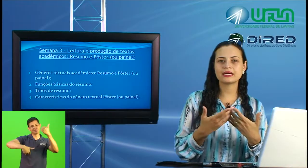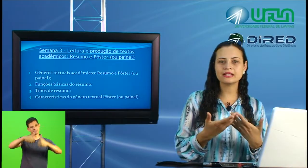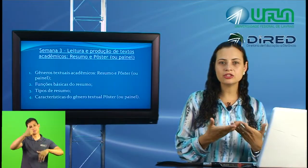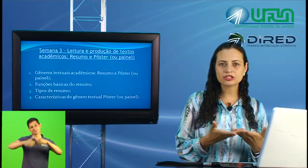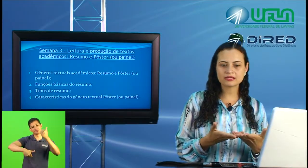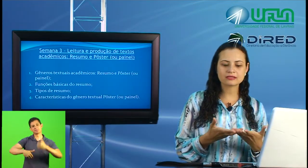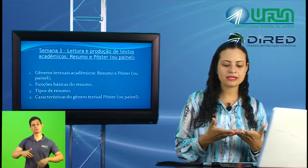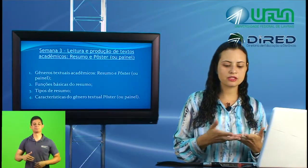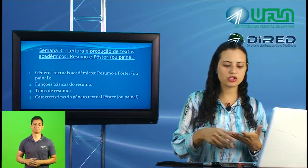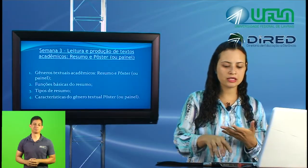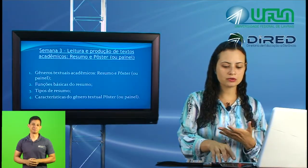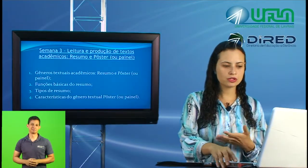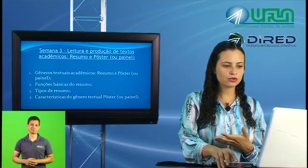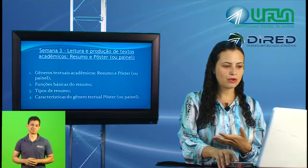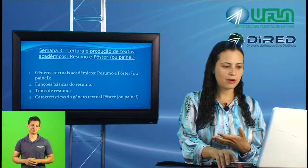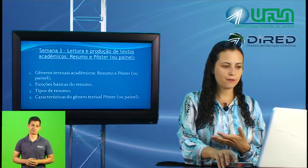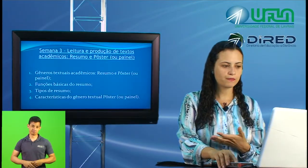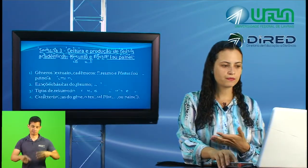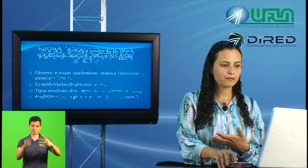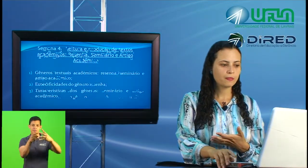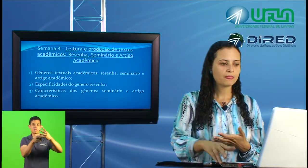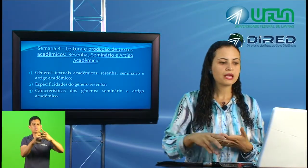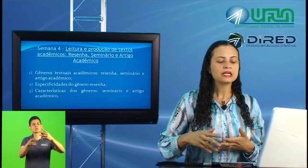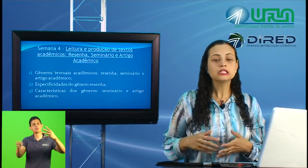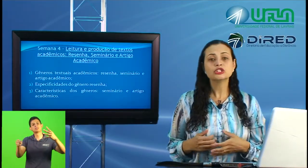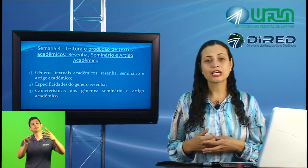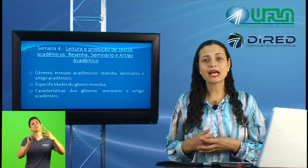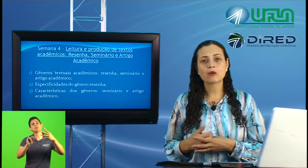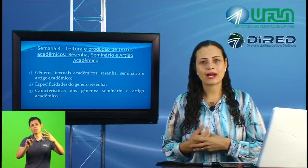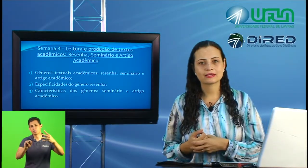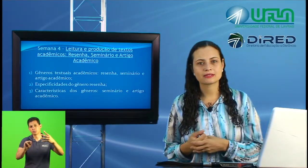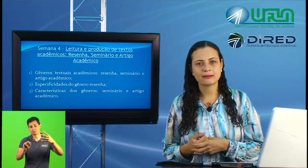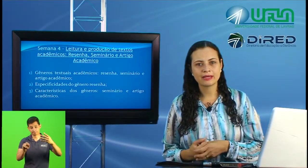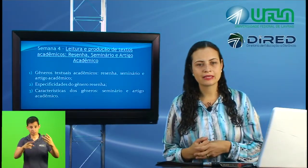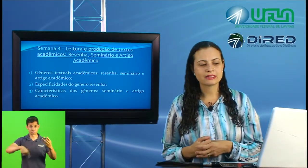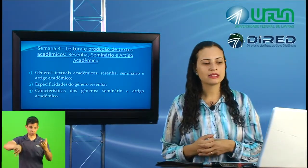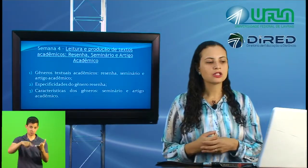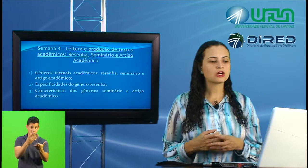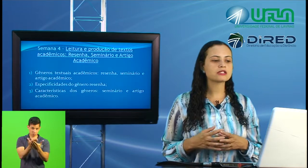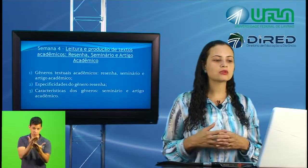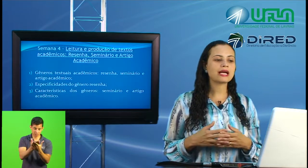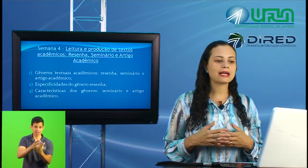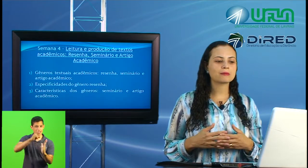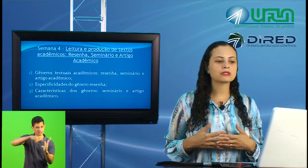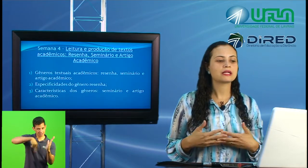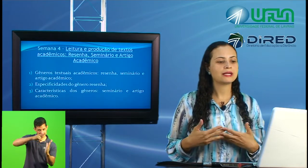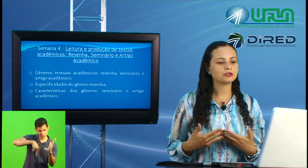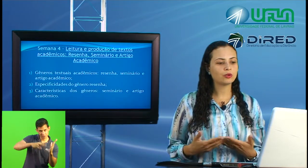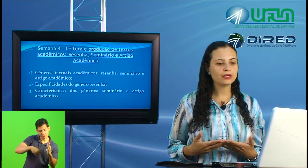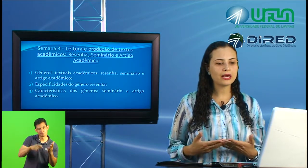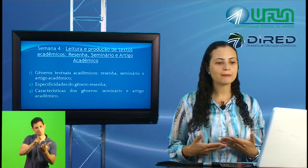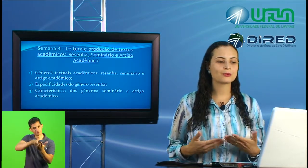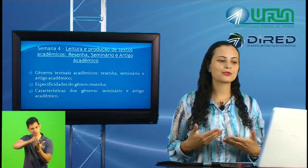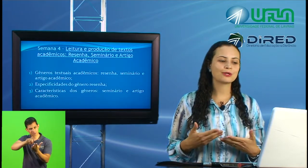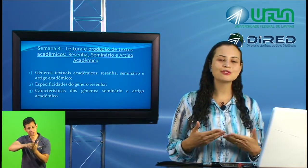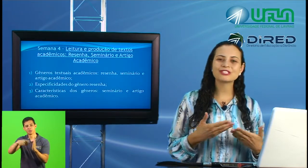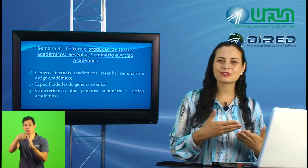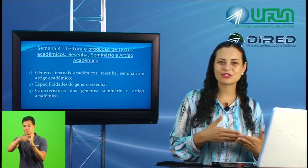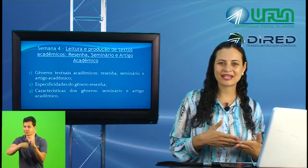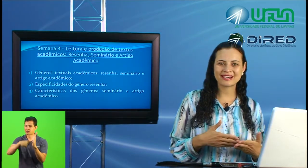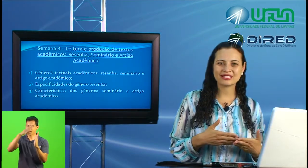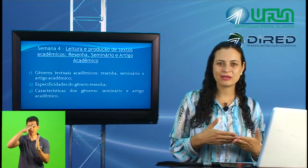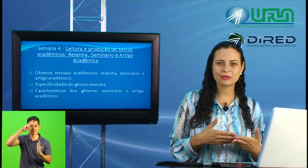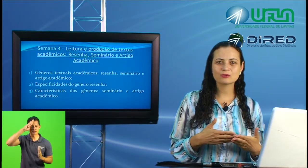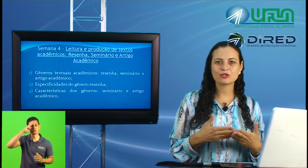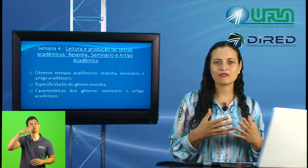características desse gênero textual. Já na quarta semana, nós estudaremos leitura, produção de